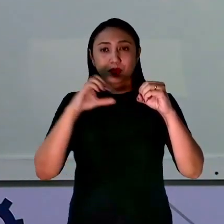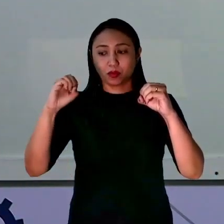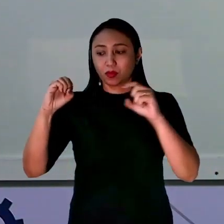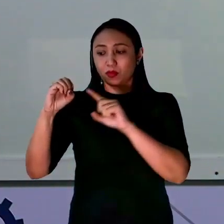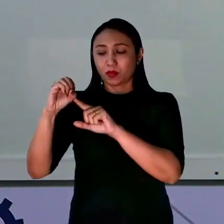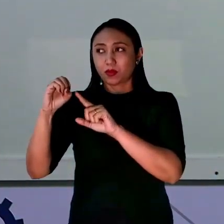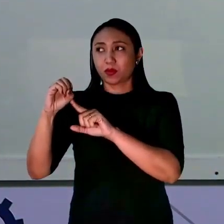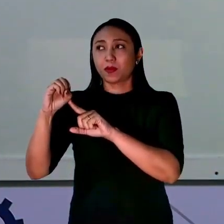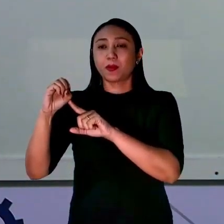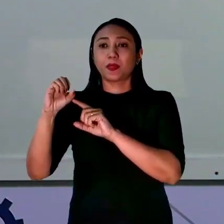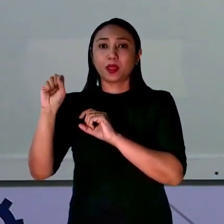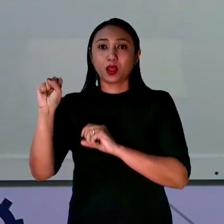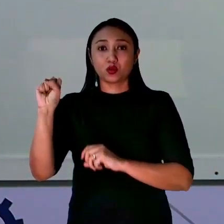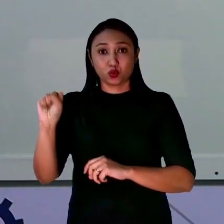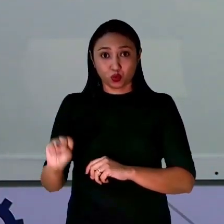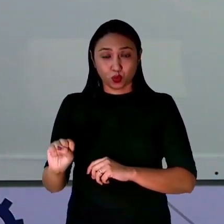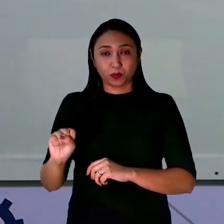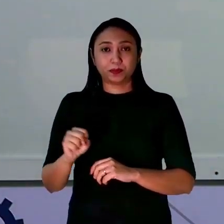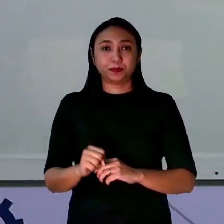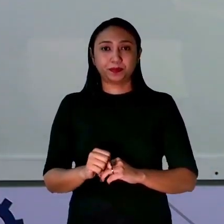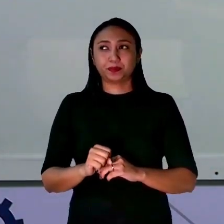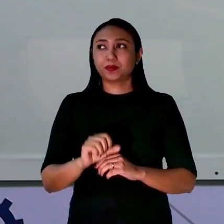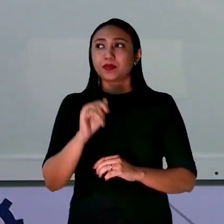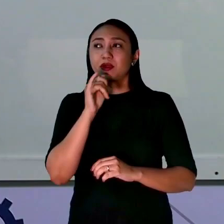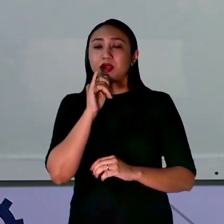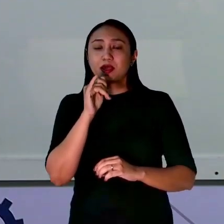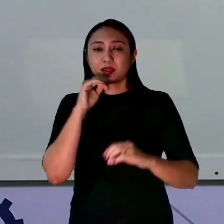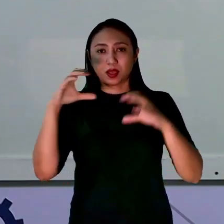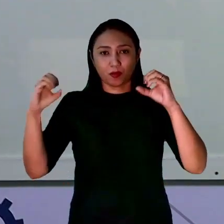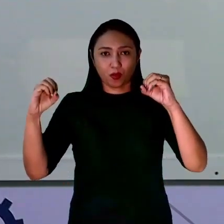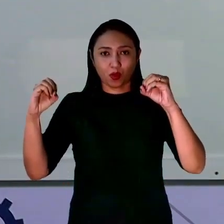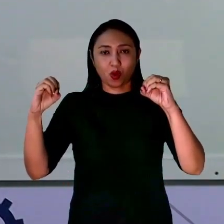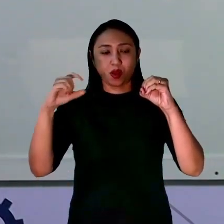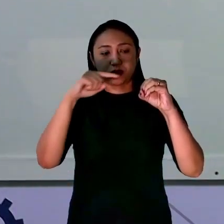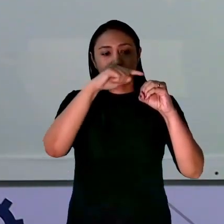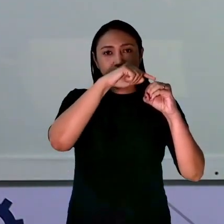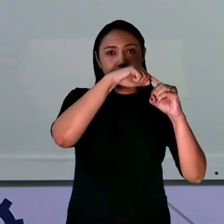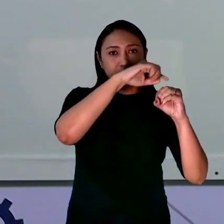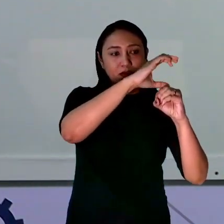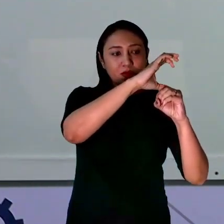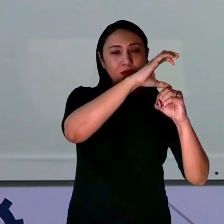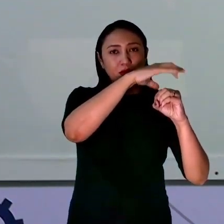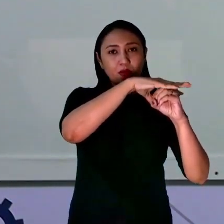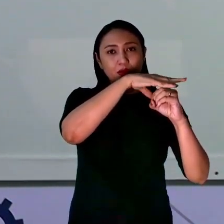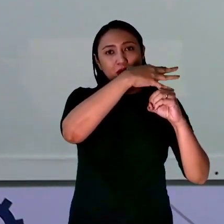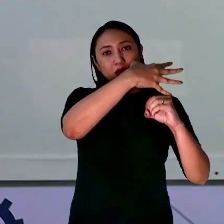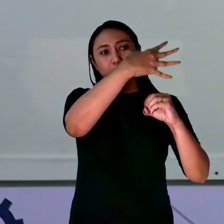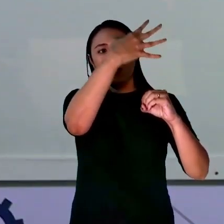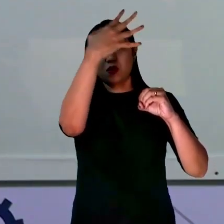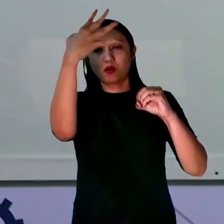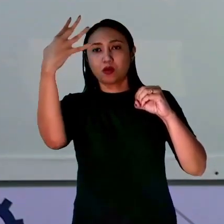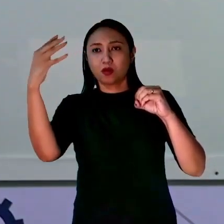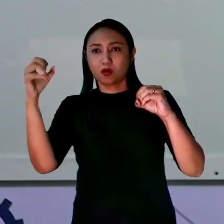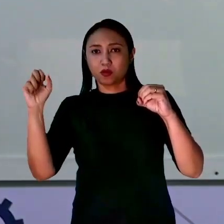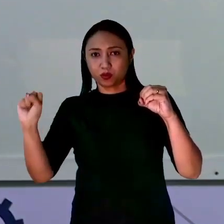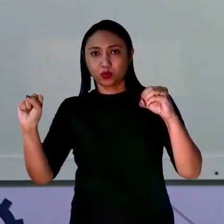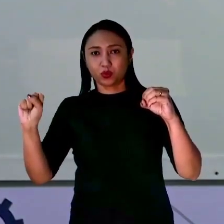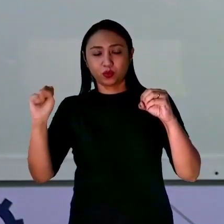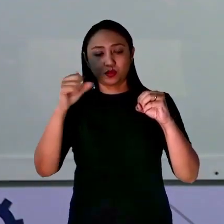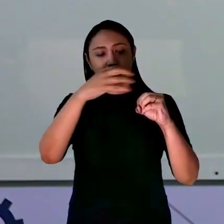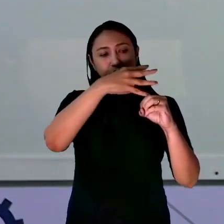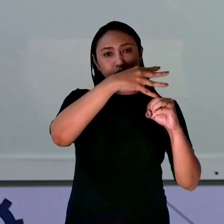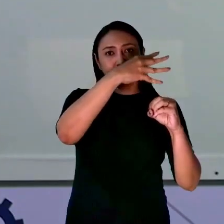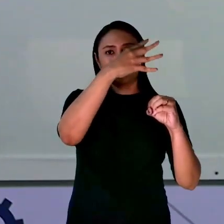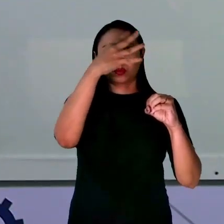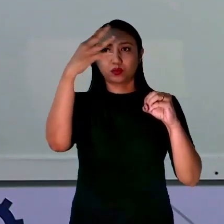sul. As linhas de campo saem do polo norte e chegam no polo sul. Vamos entender